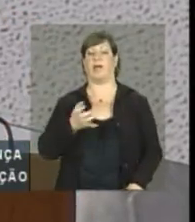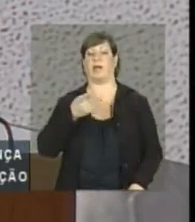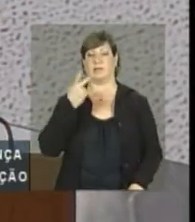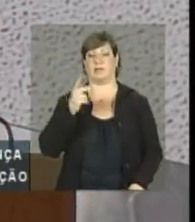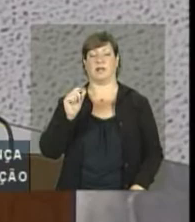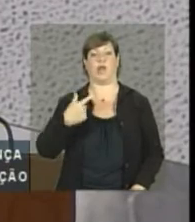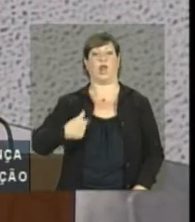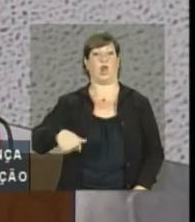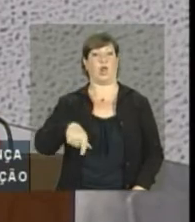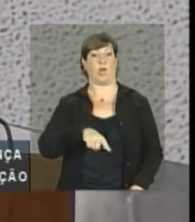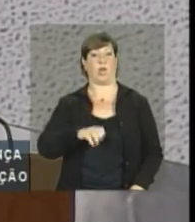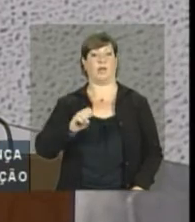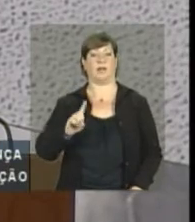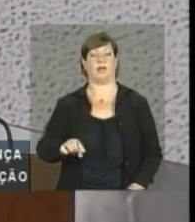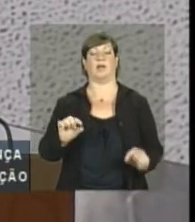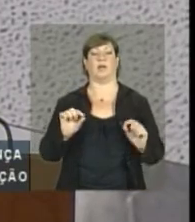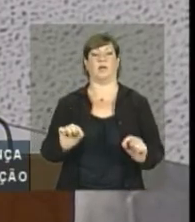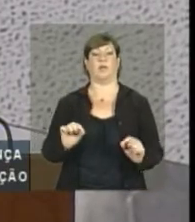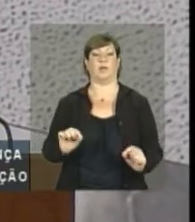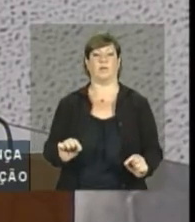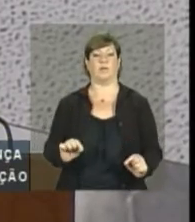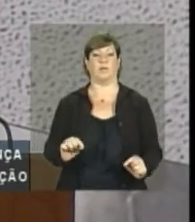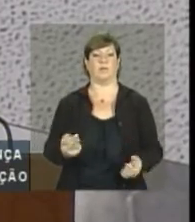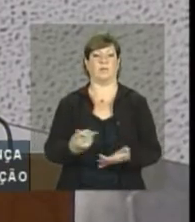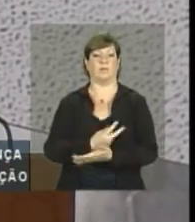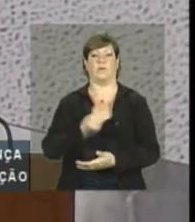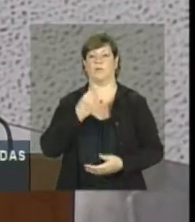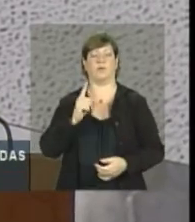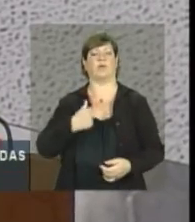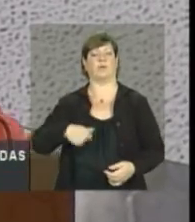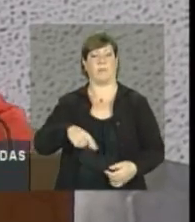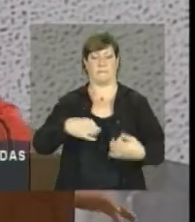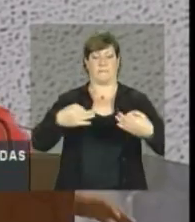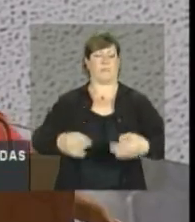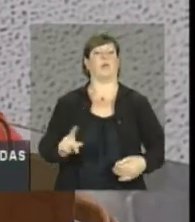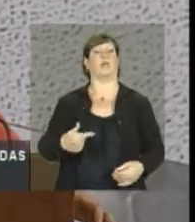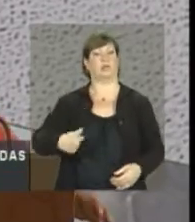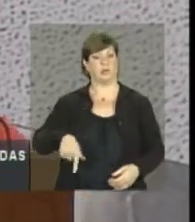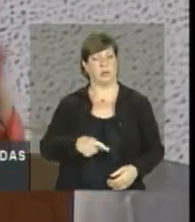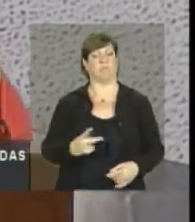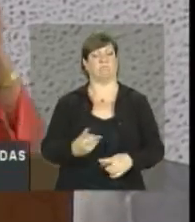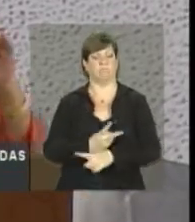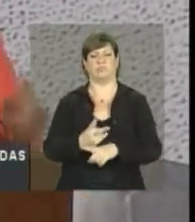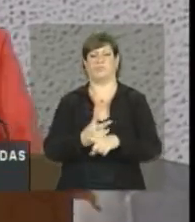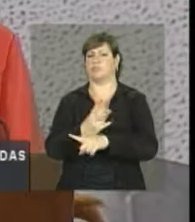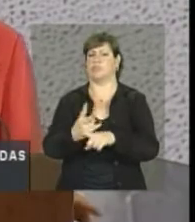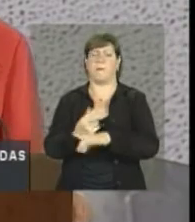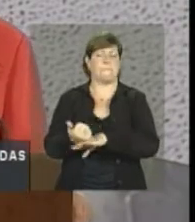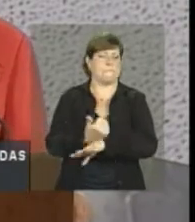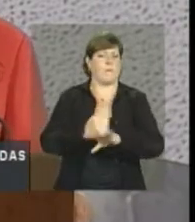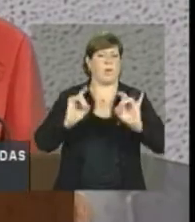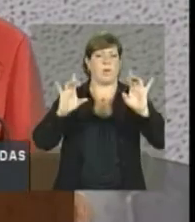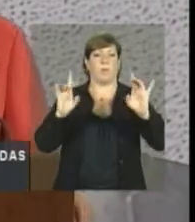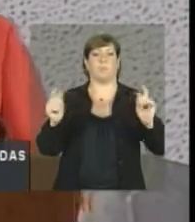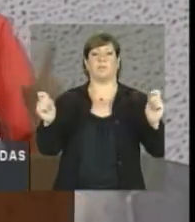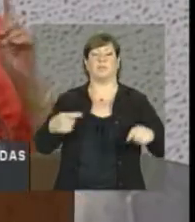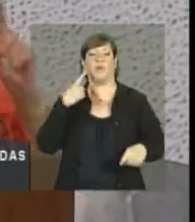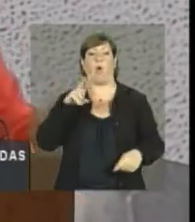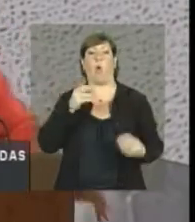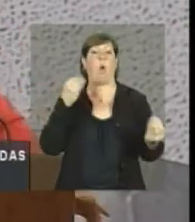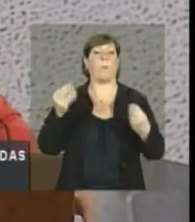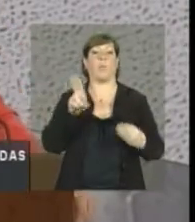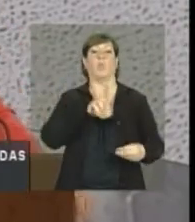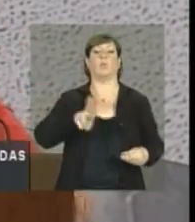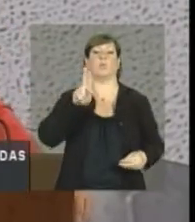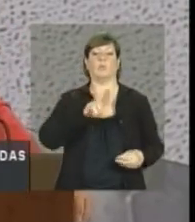que somos perdulários, pelo contrário. Vamos buscar a melhor qualidade possível do gasto público.